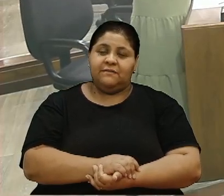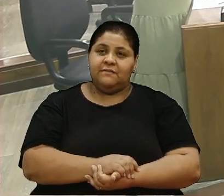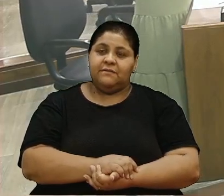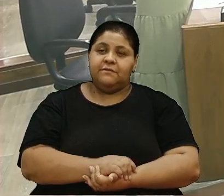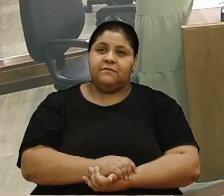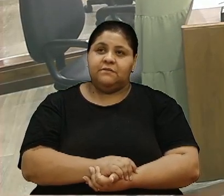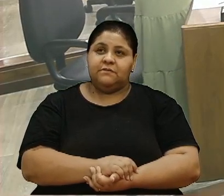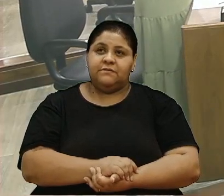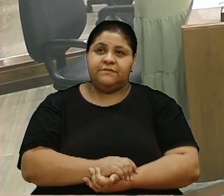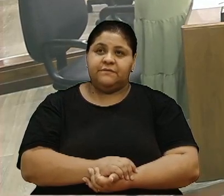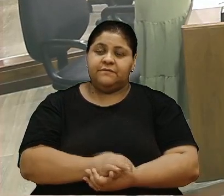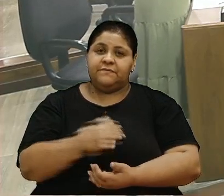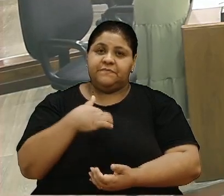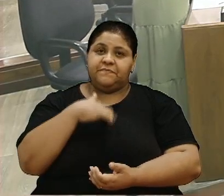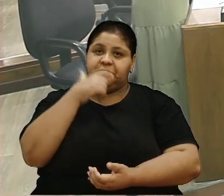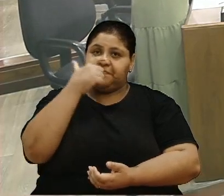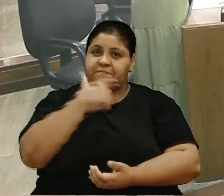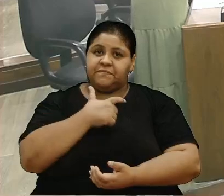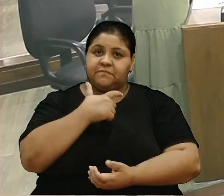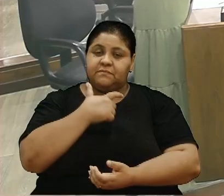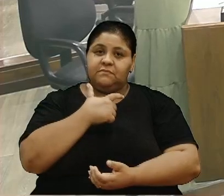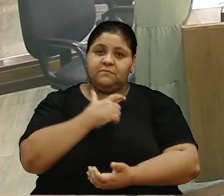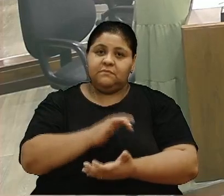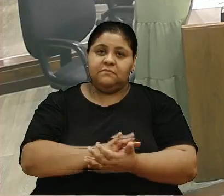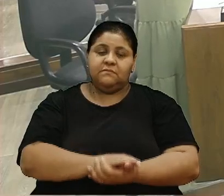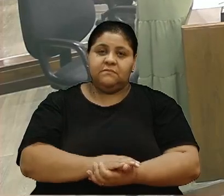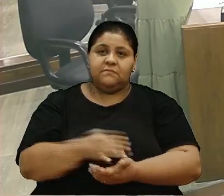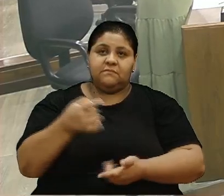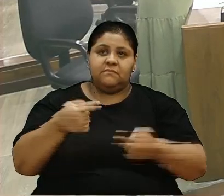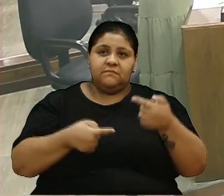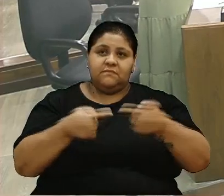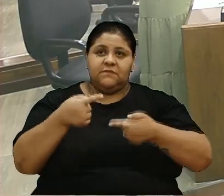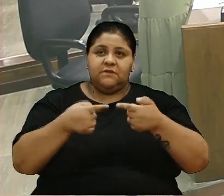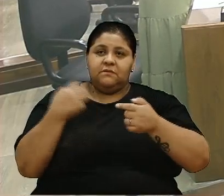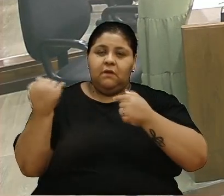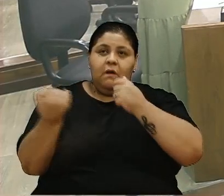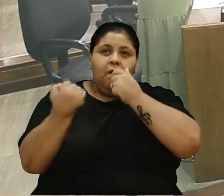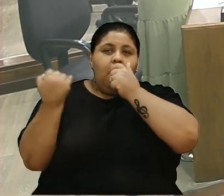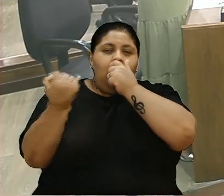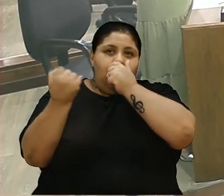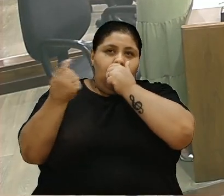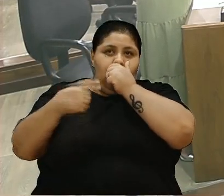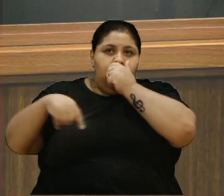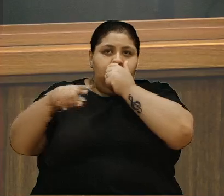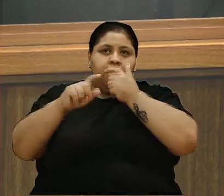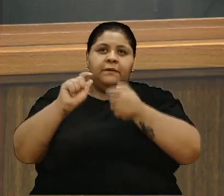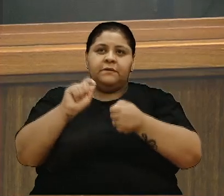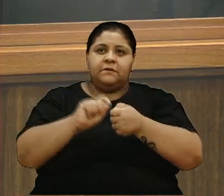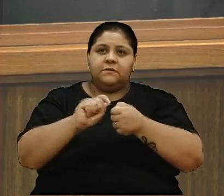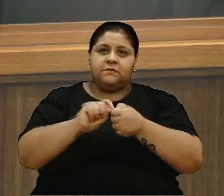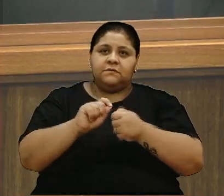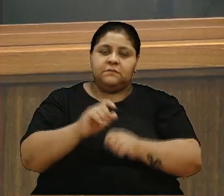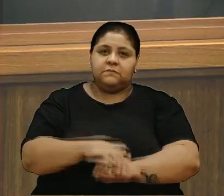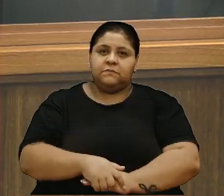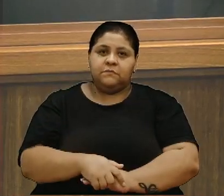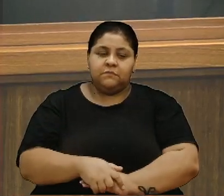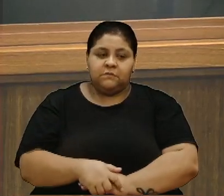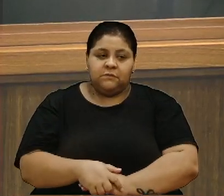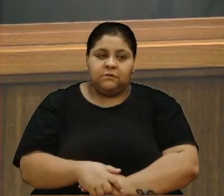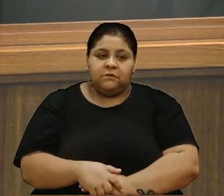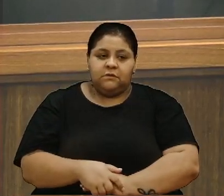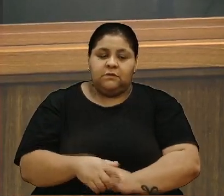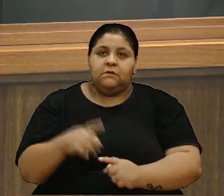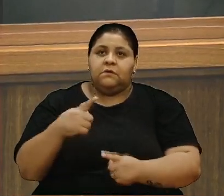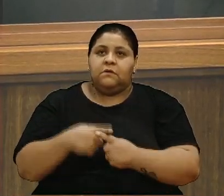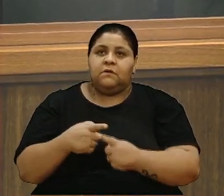Bom, eu acho que esse debate é importante mesmo nós fazermos aqui, porque